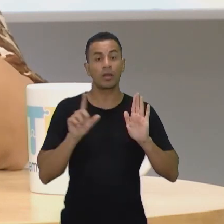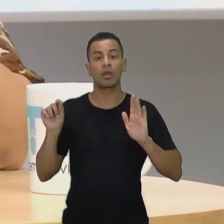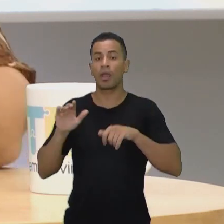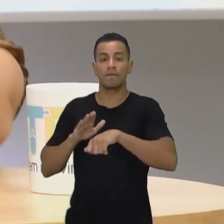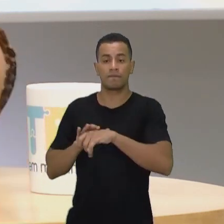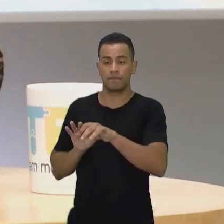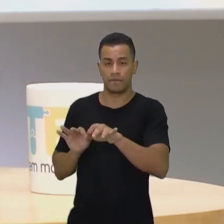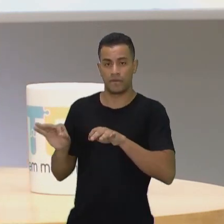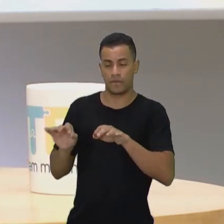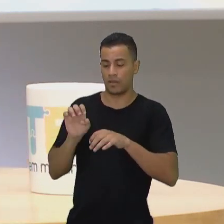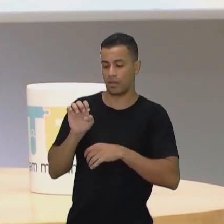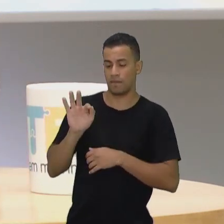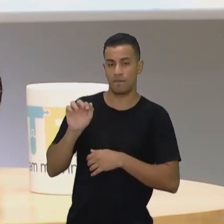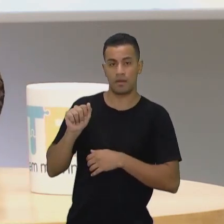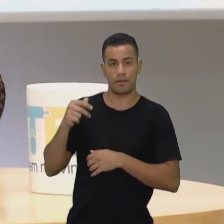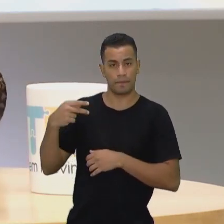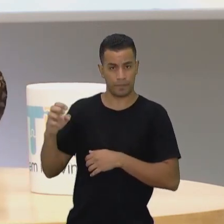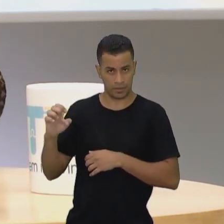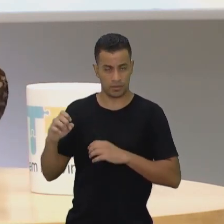EFAP e pela COPED.